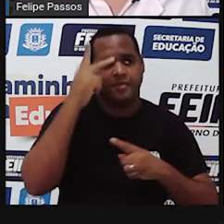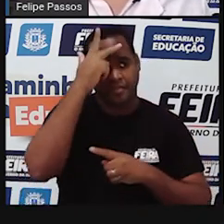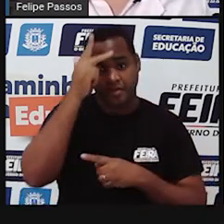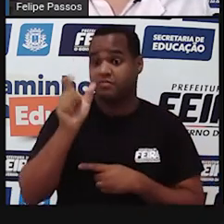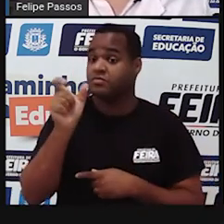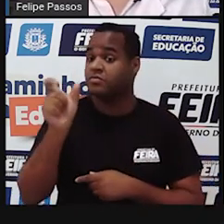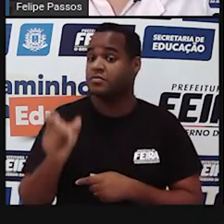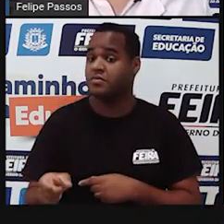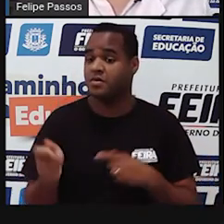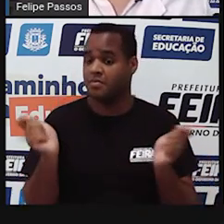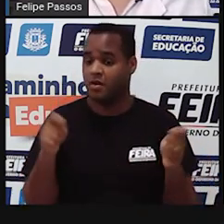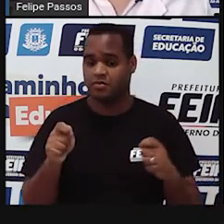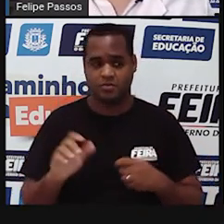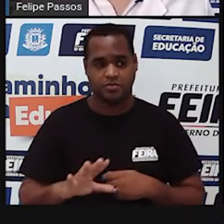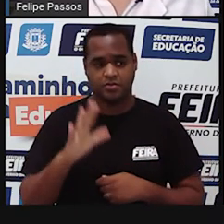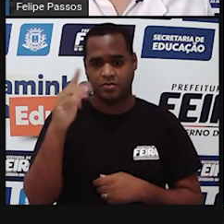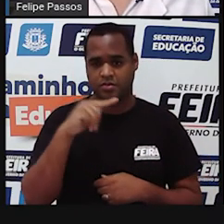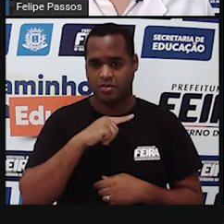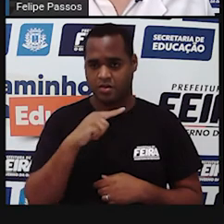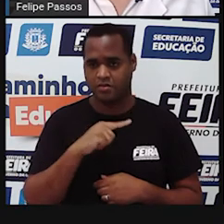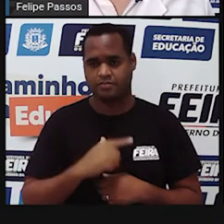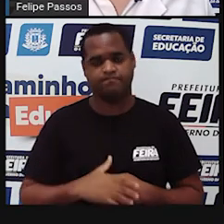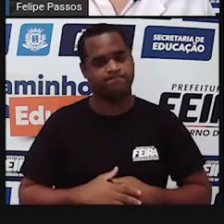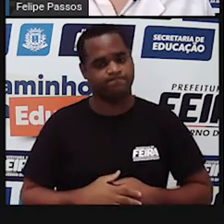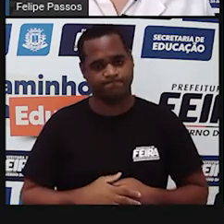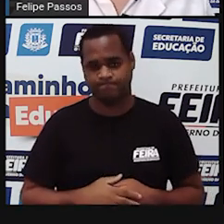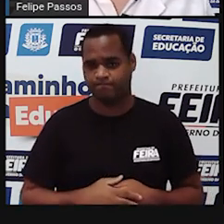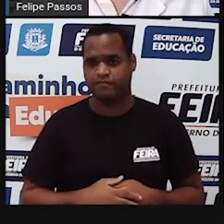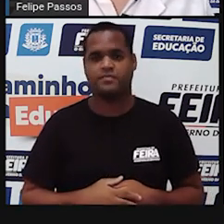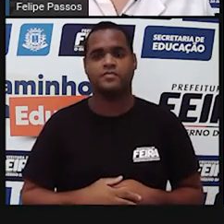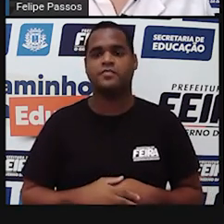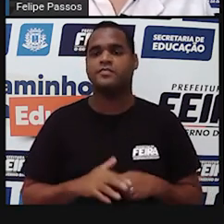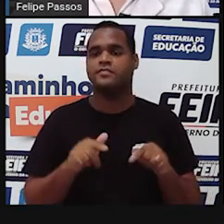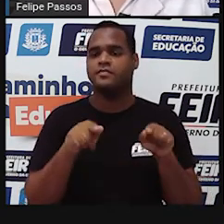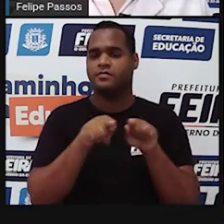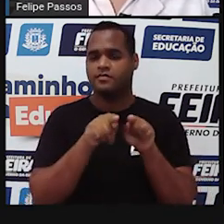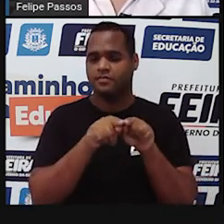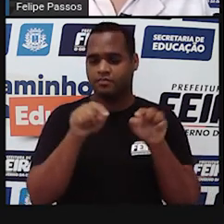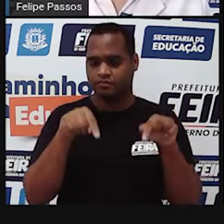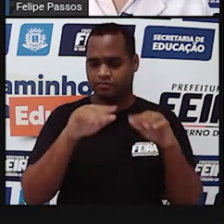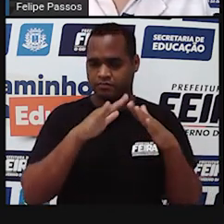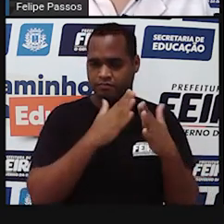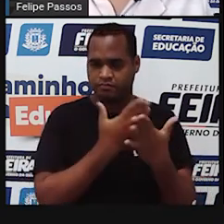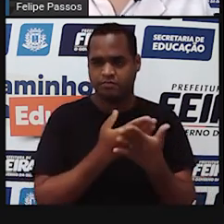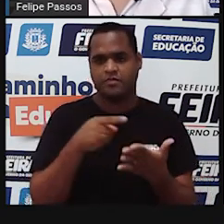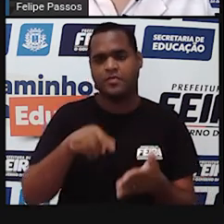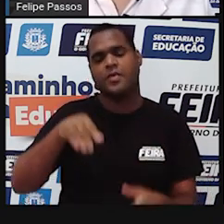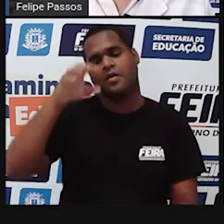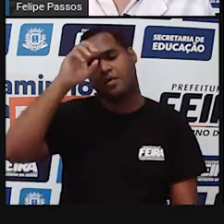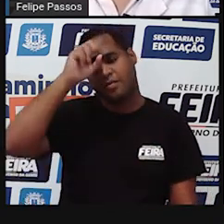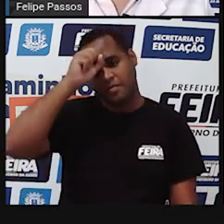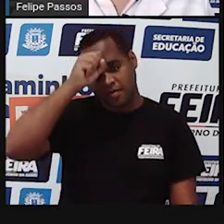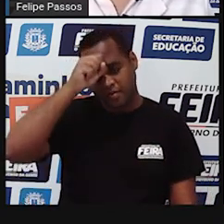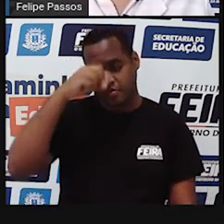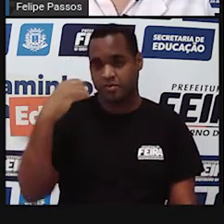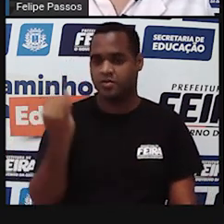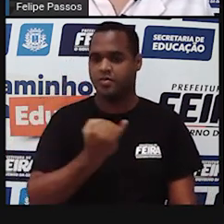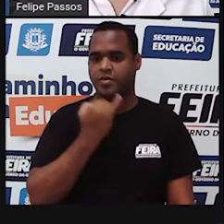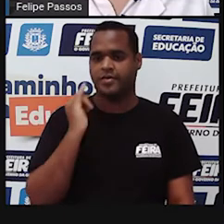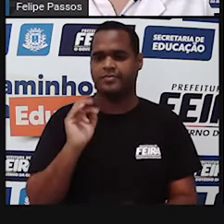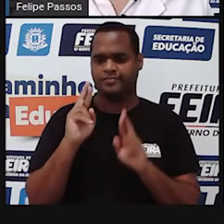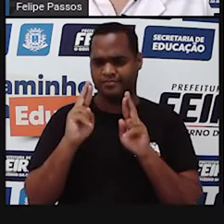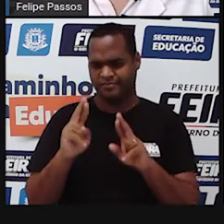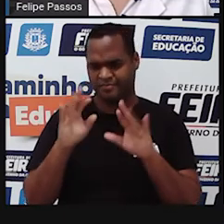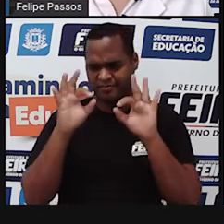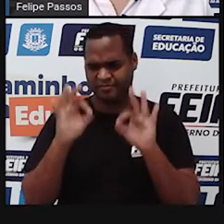para acontecer, né? E na escola, a gente aprende de tudo, inclusive a